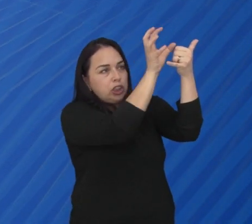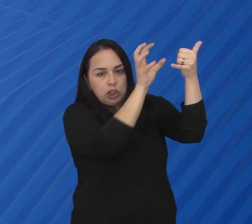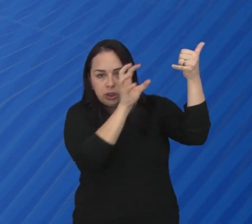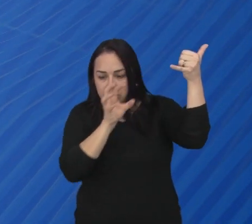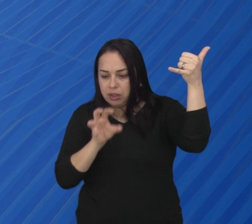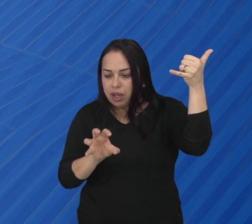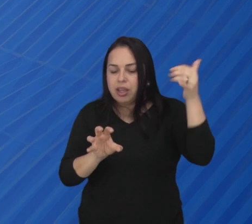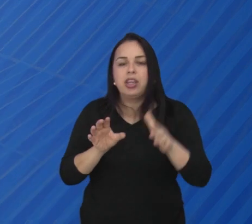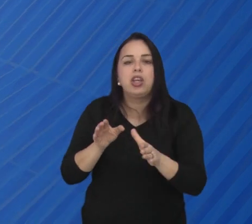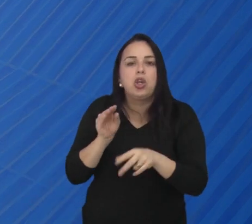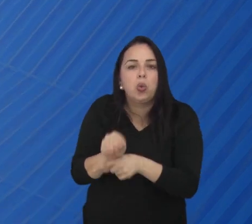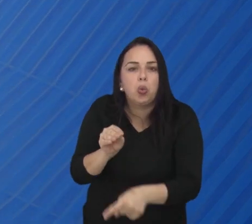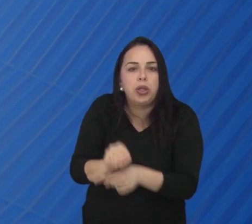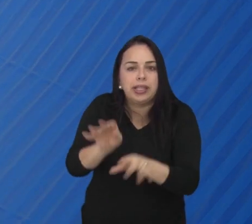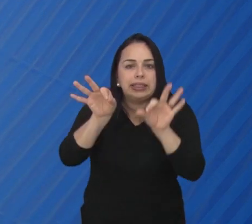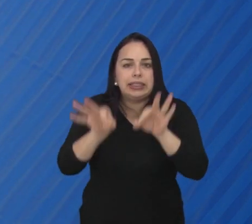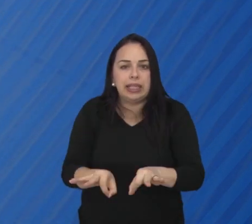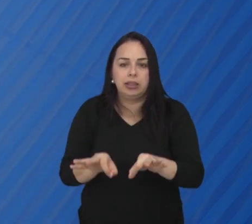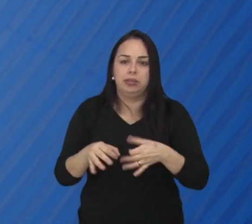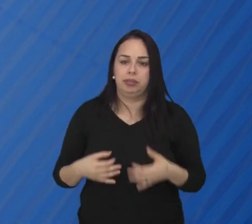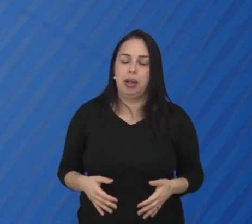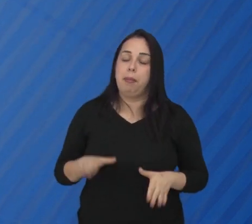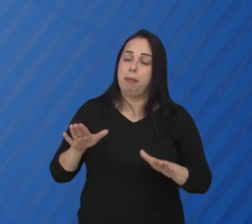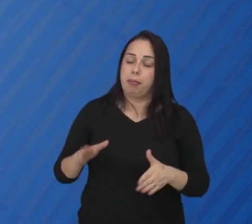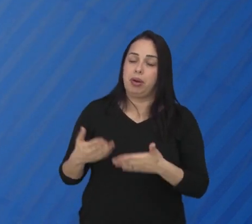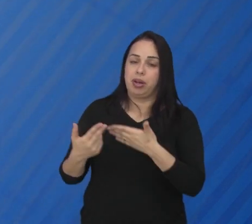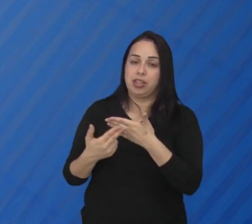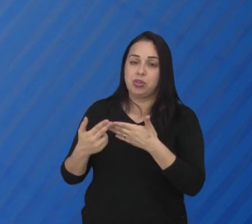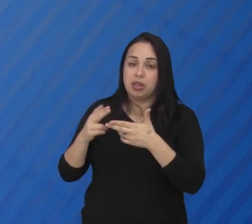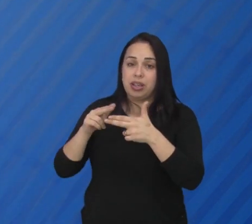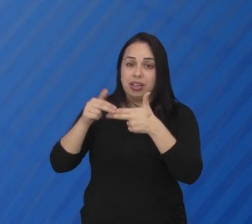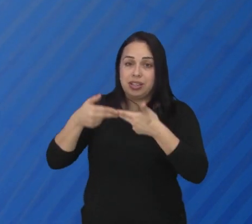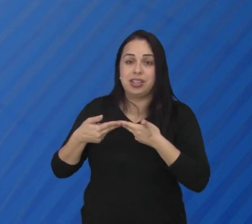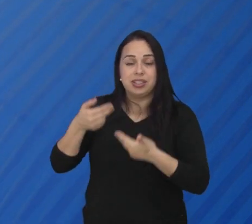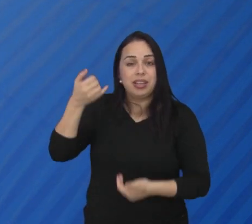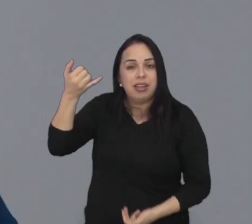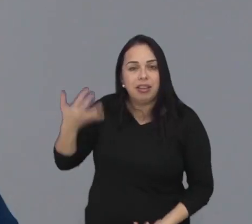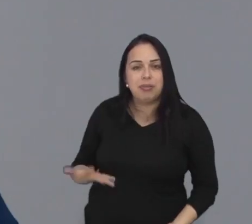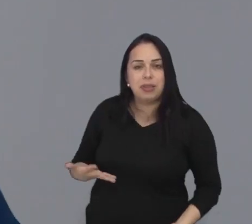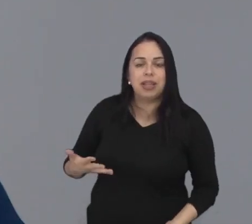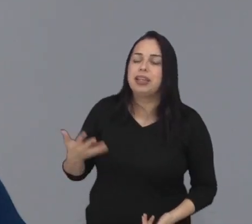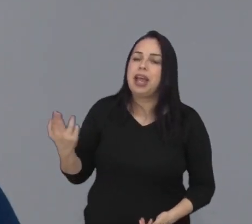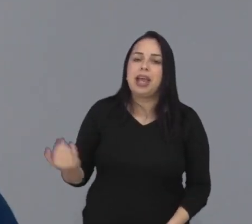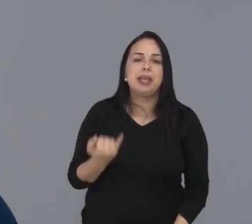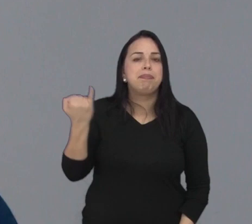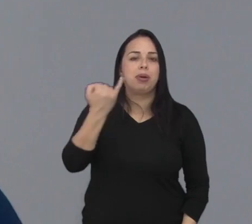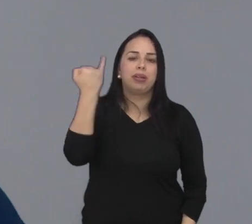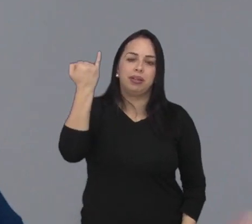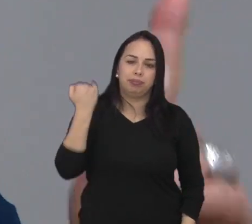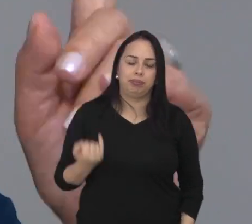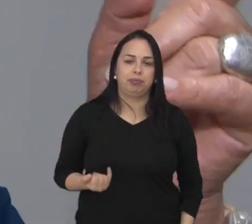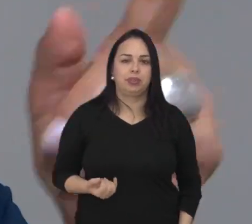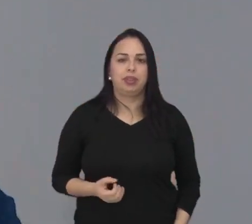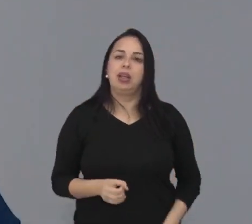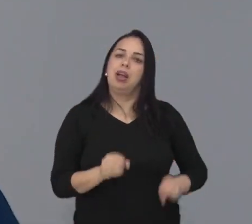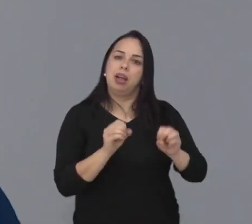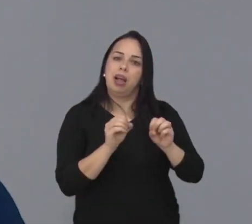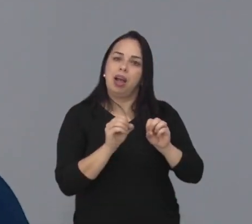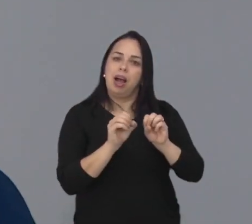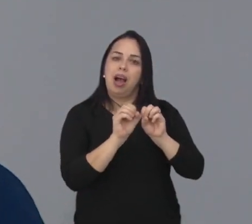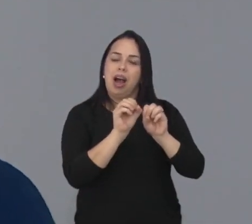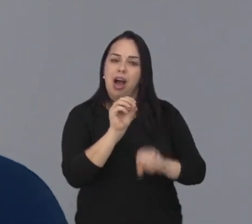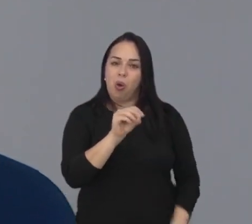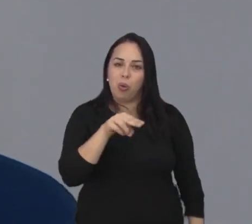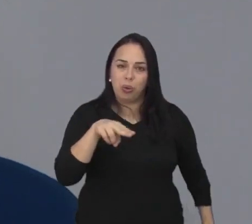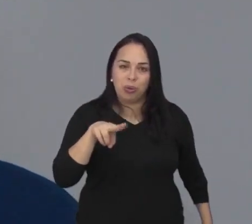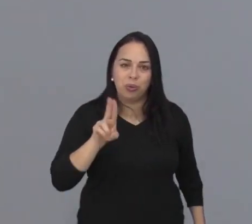locais impróprios, como redes elétricas e edificações com risco de desabamento. Para a parlamentar, o cuidado é essencial para